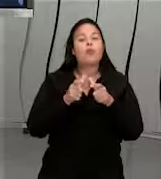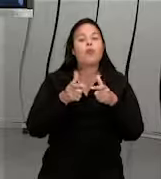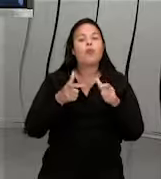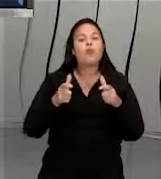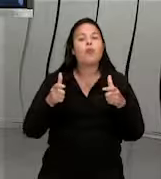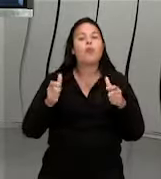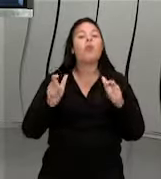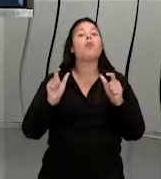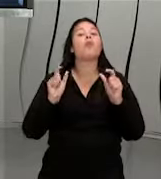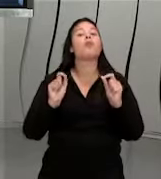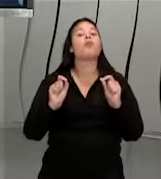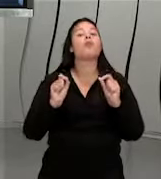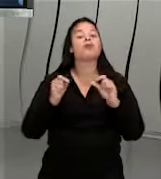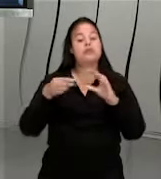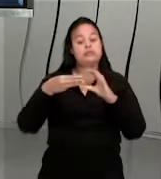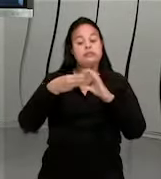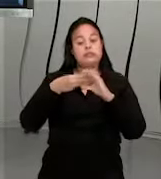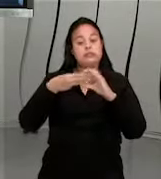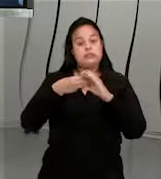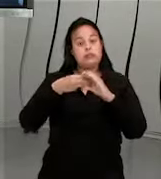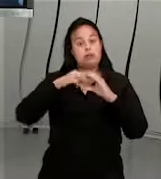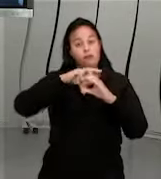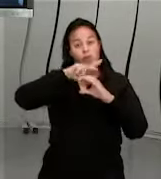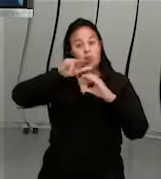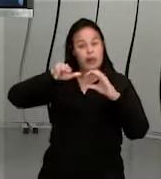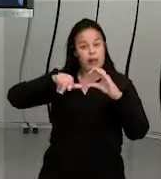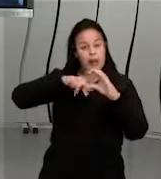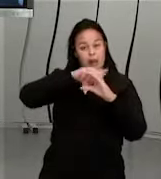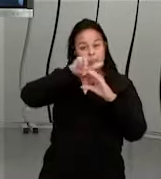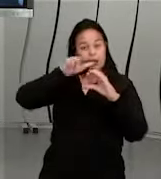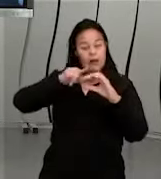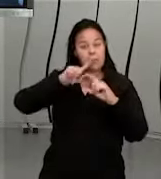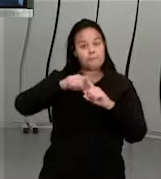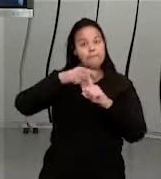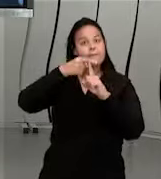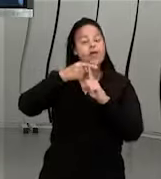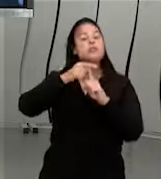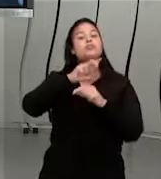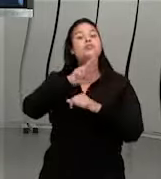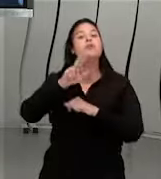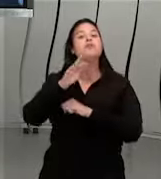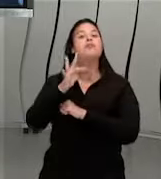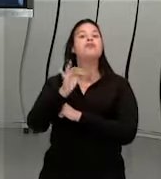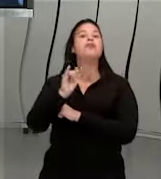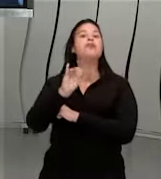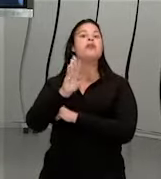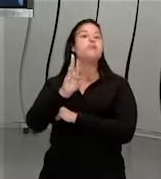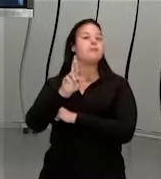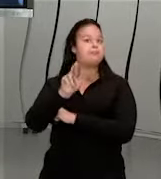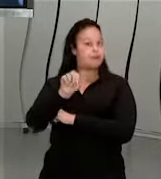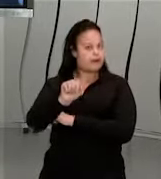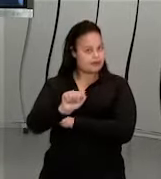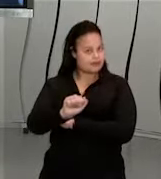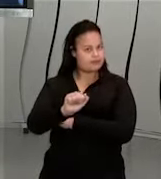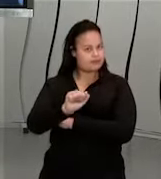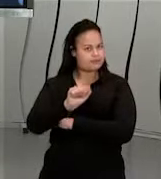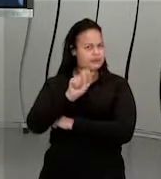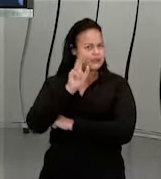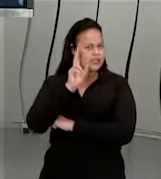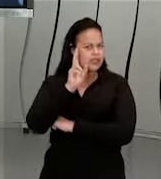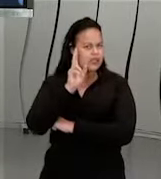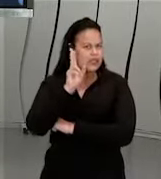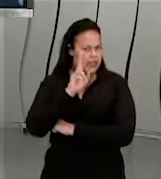matriz extracelular e fibras. Então, vamos relembrar o que nós estudamos sobre tecidos na